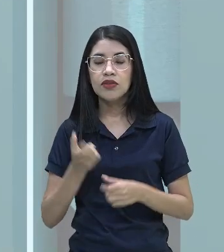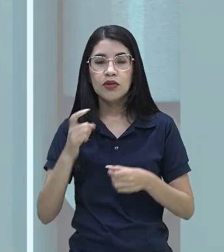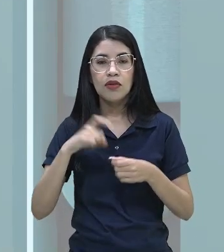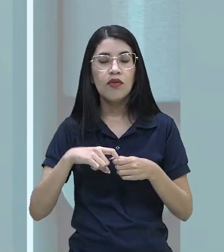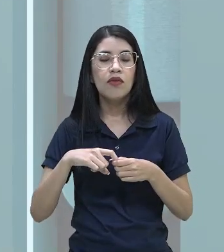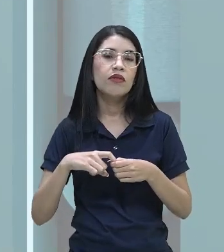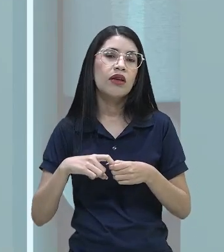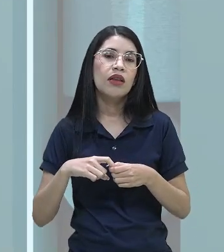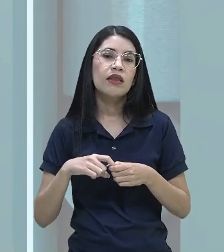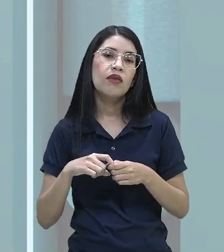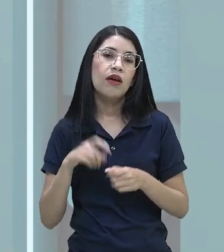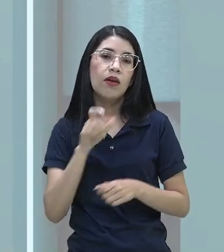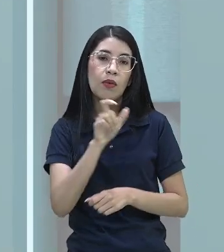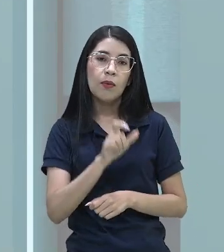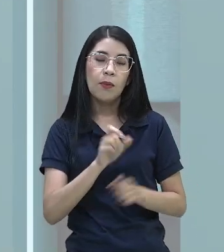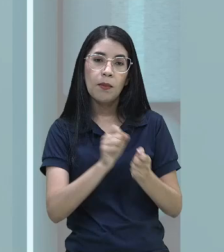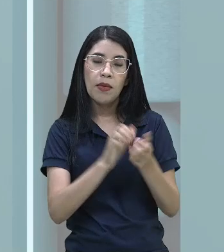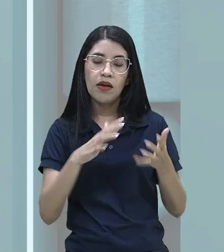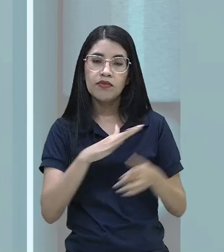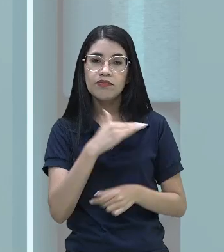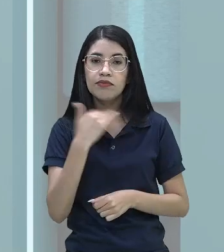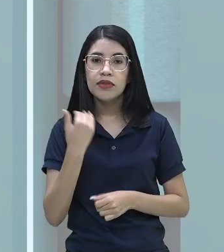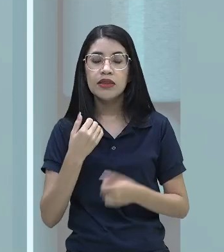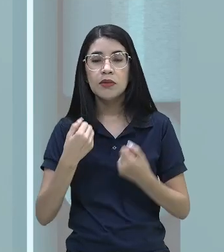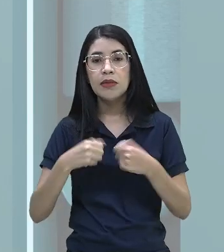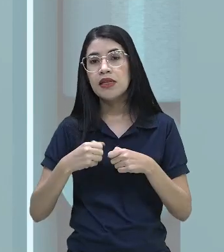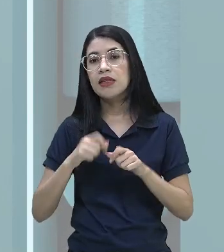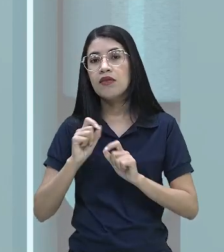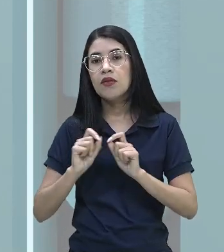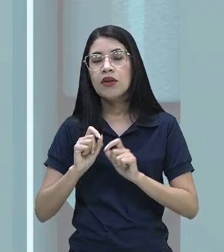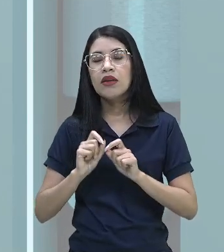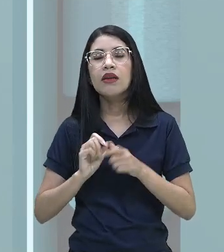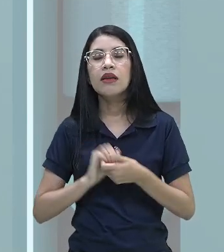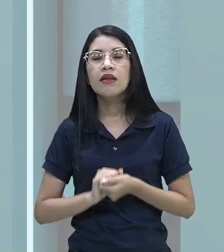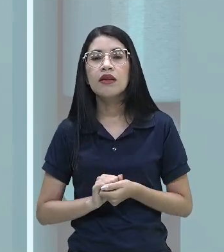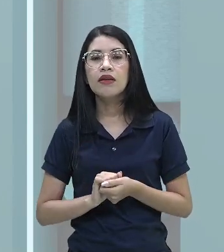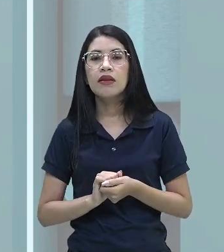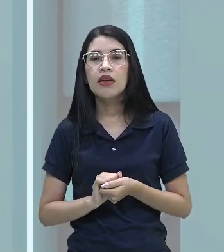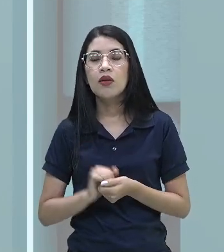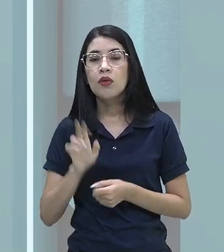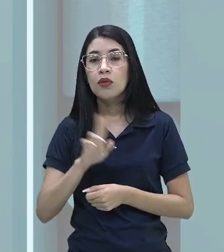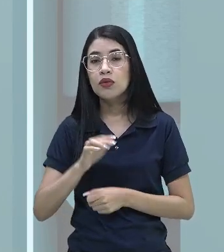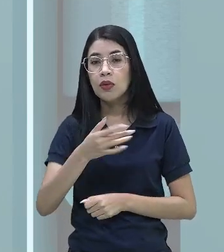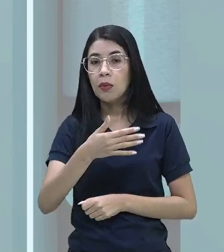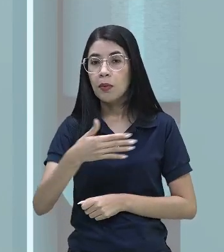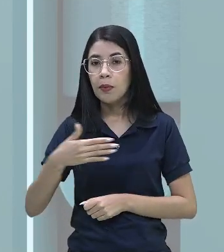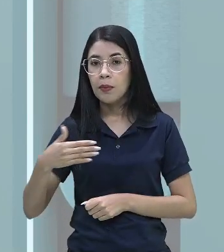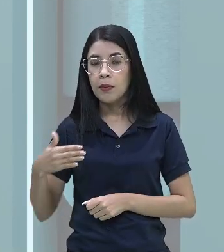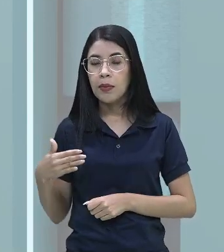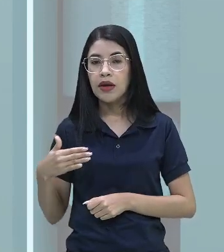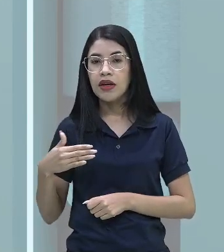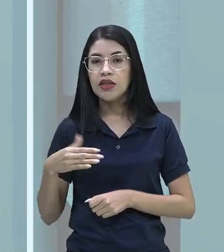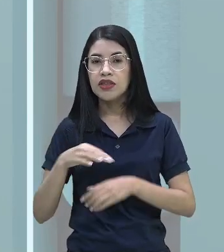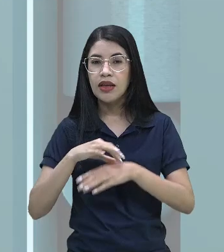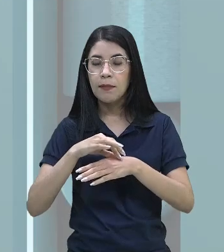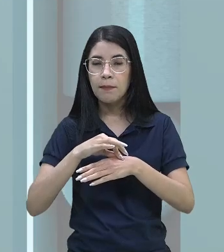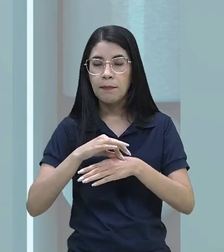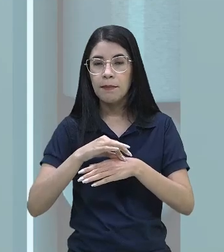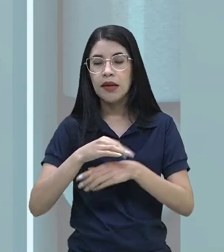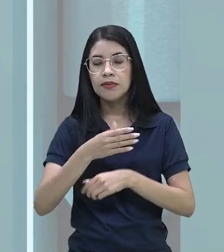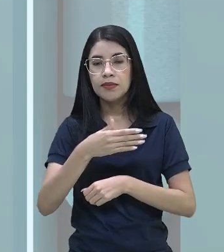decapitado. E teve que fazer, ele pegou uma escama de peixe, né, uma pele de peixe